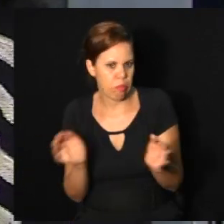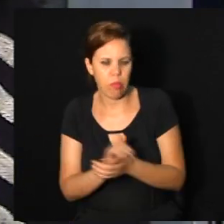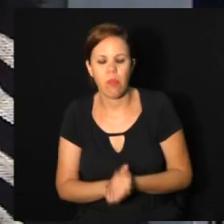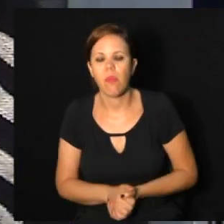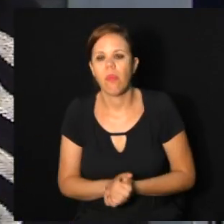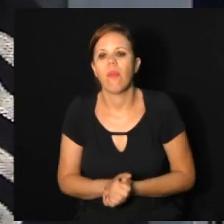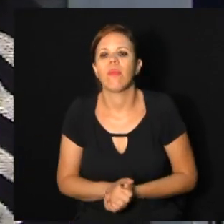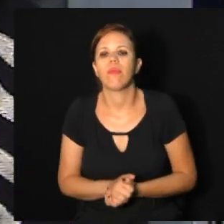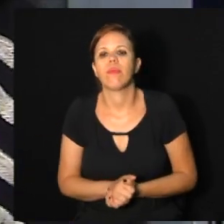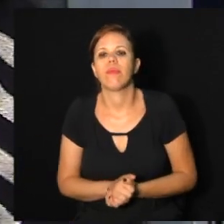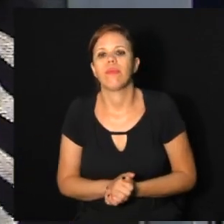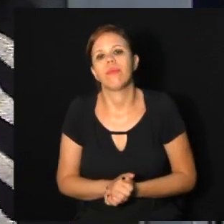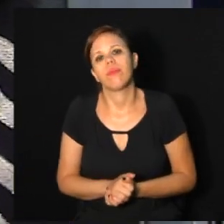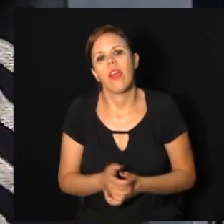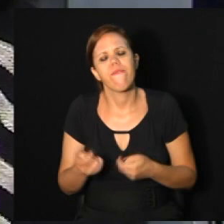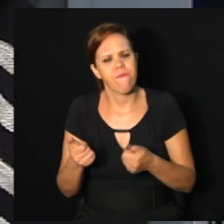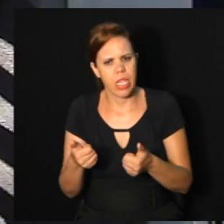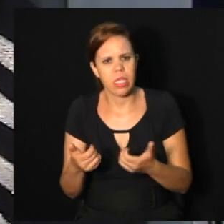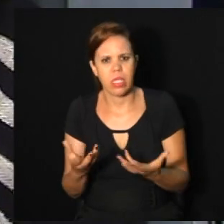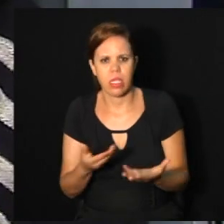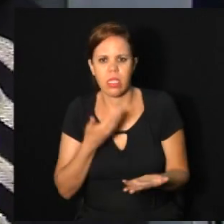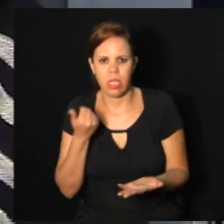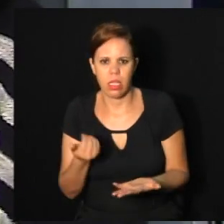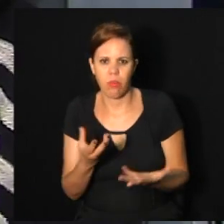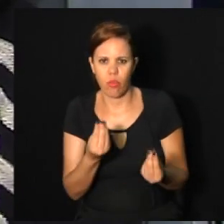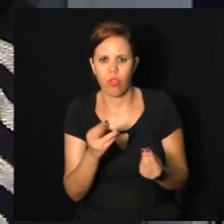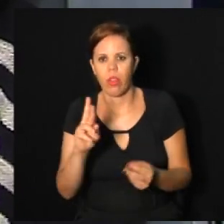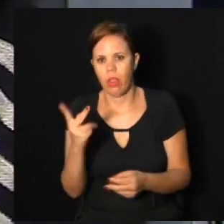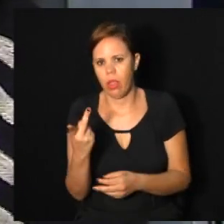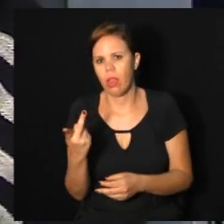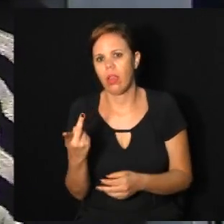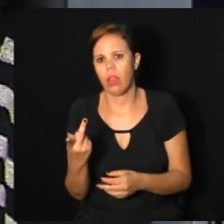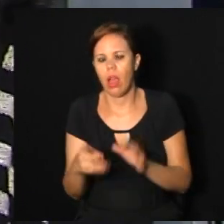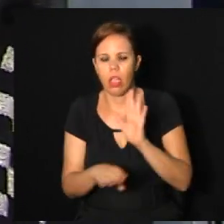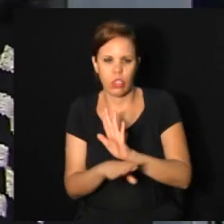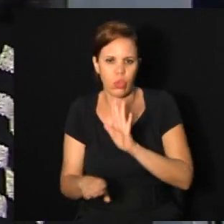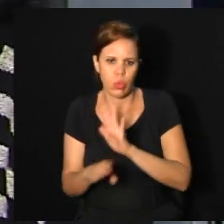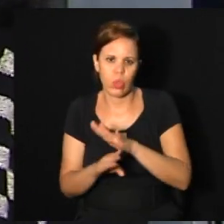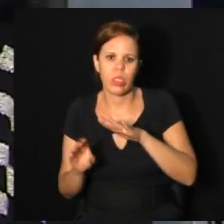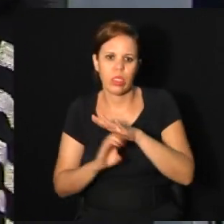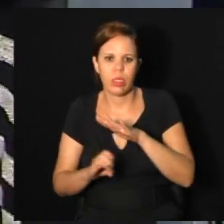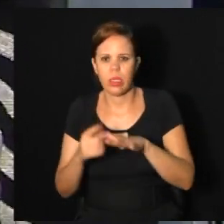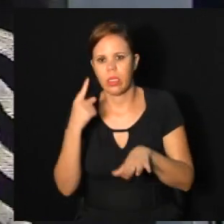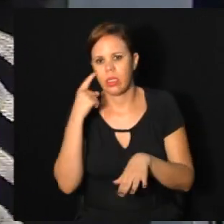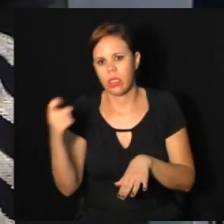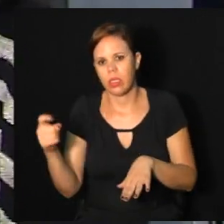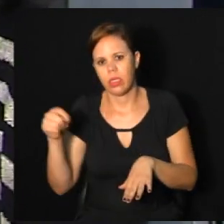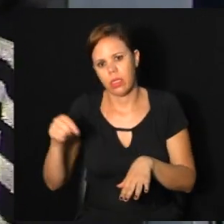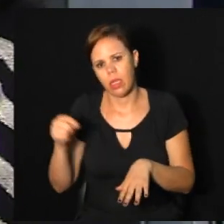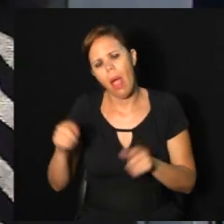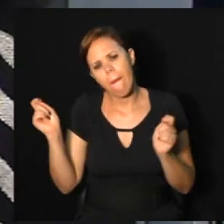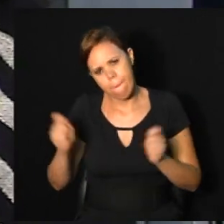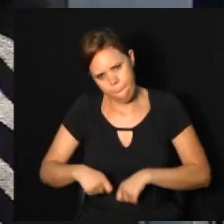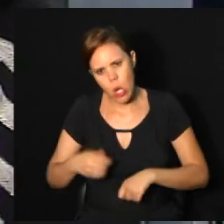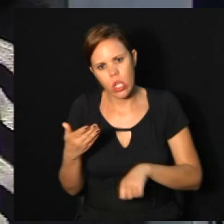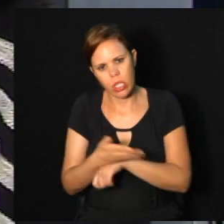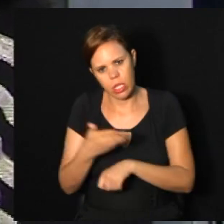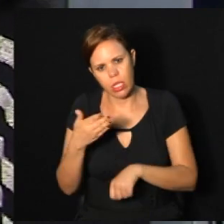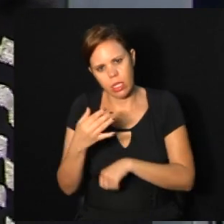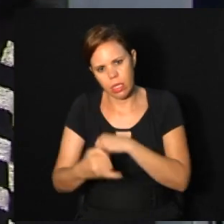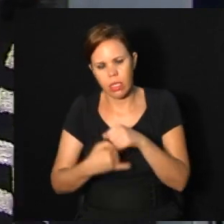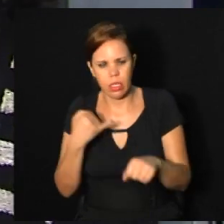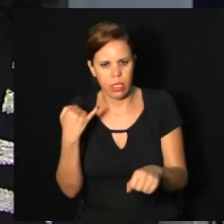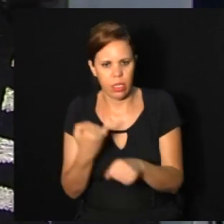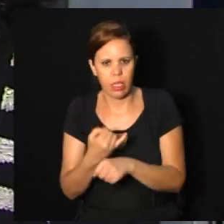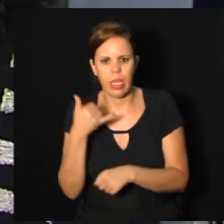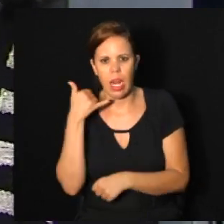né, e que facilita bastante aí a vida dos RHs das empresas. Então, as empresas interessadas podem acessar aqui o serviço através